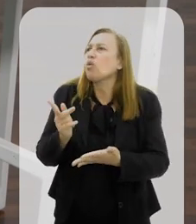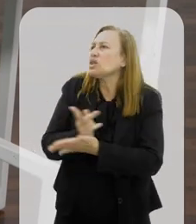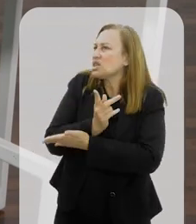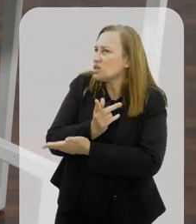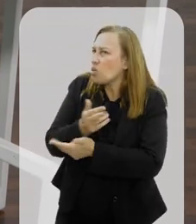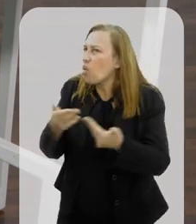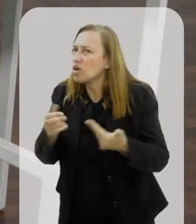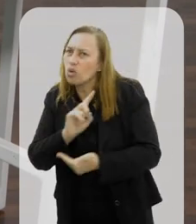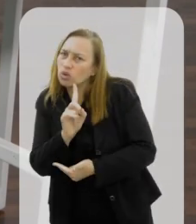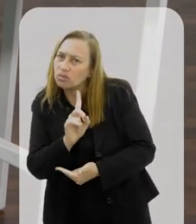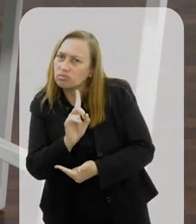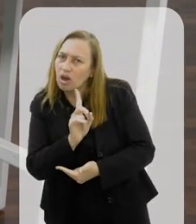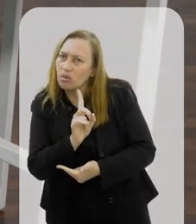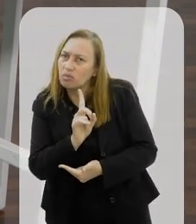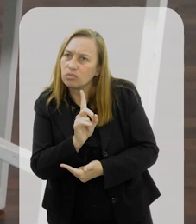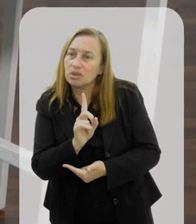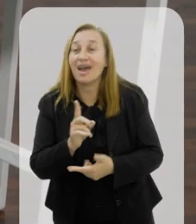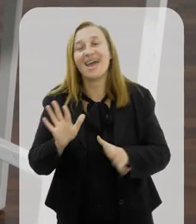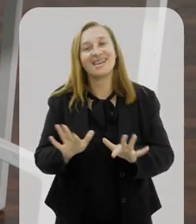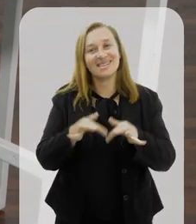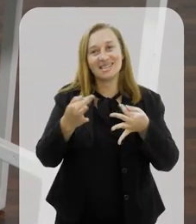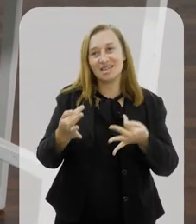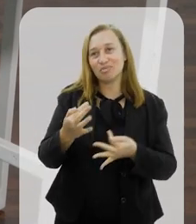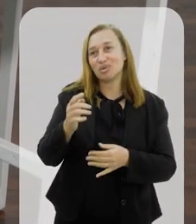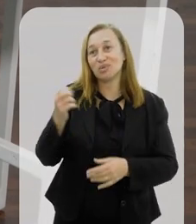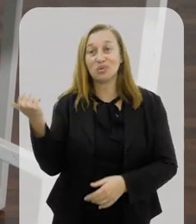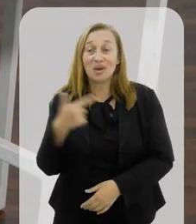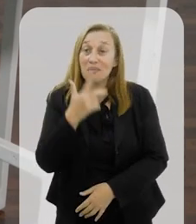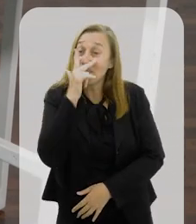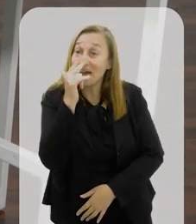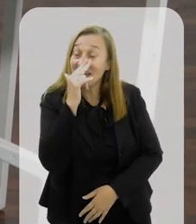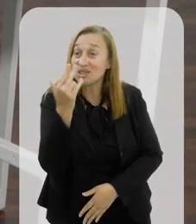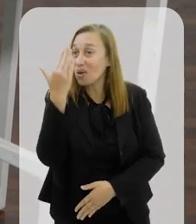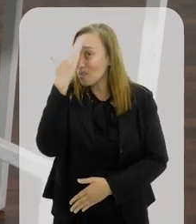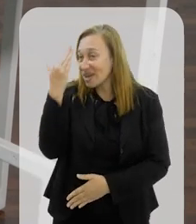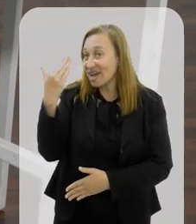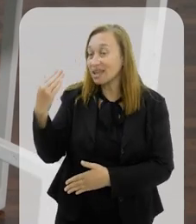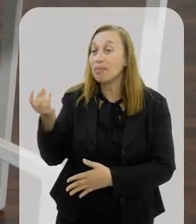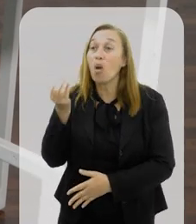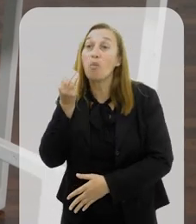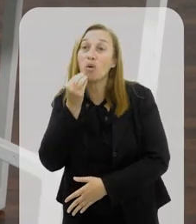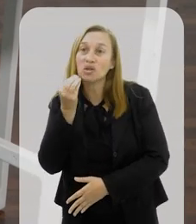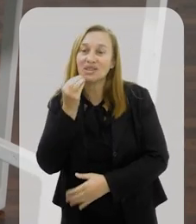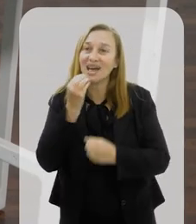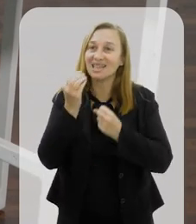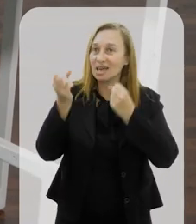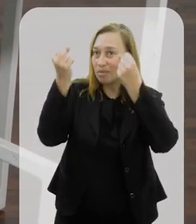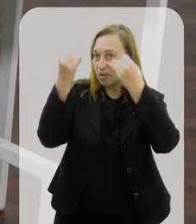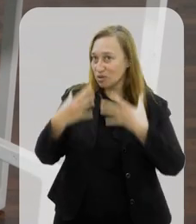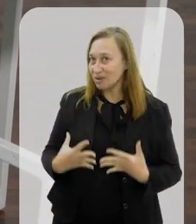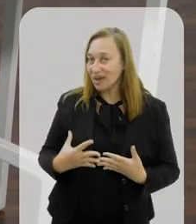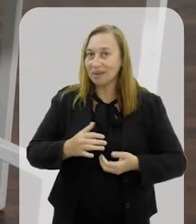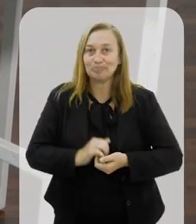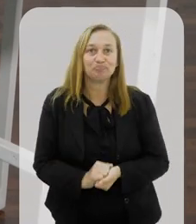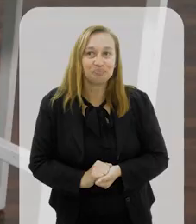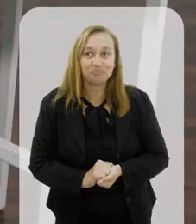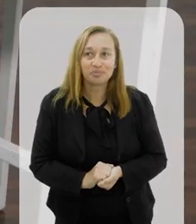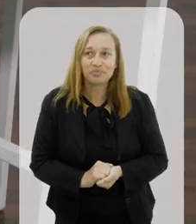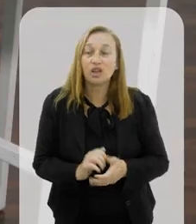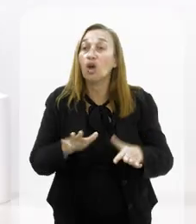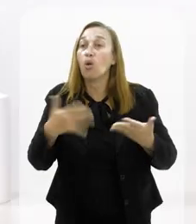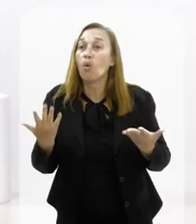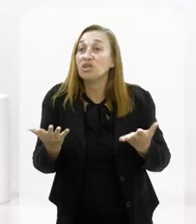aconteceu alguma coisa não aconteceu nada Vamos lá é é muito mais simples do que parece e eu te agradeço a oportunidade de poder esclarecer